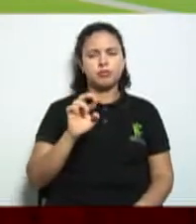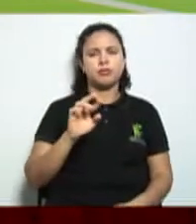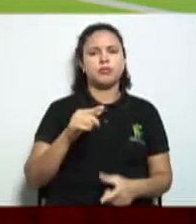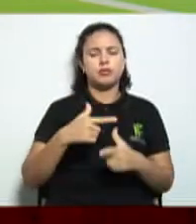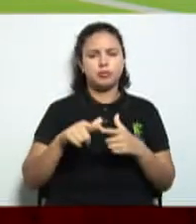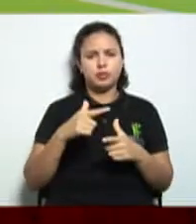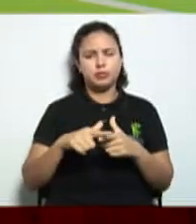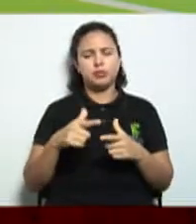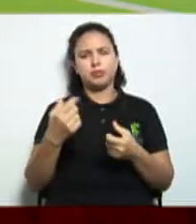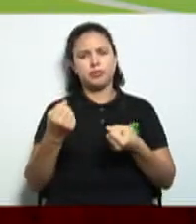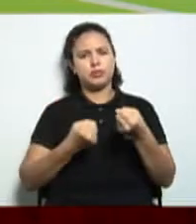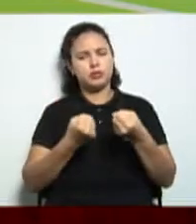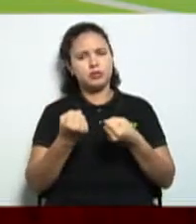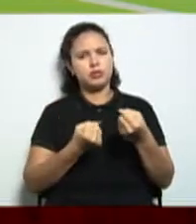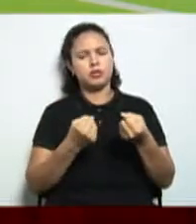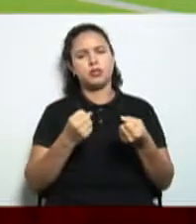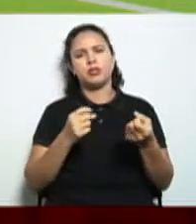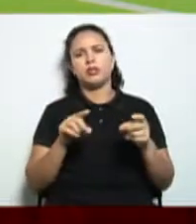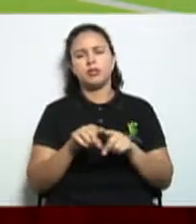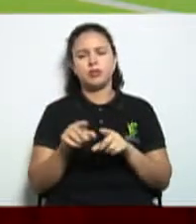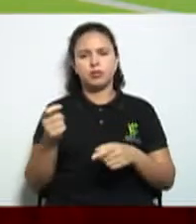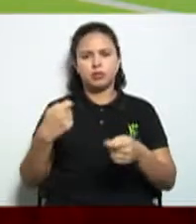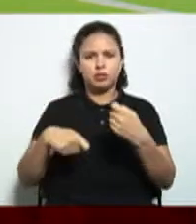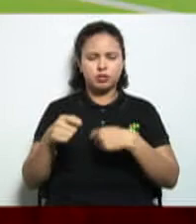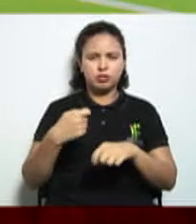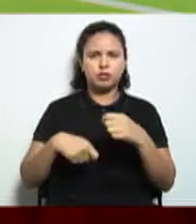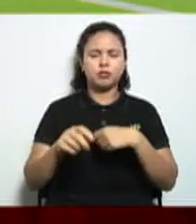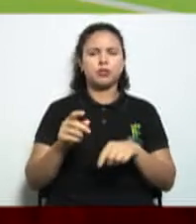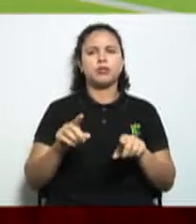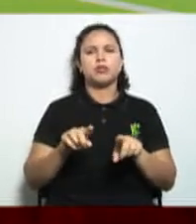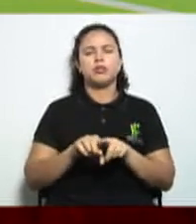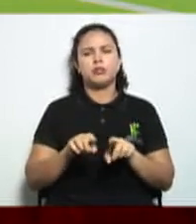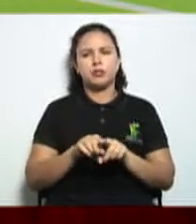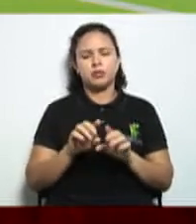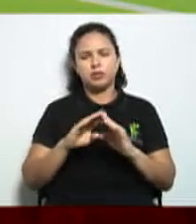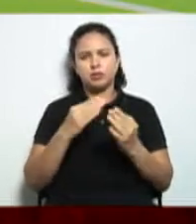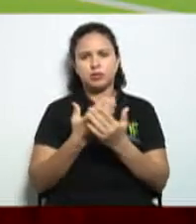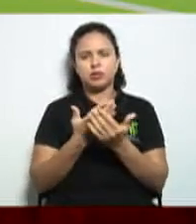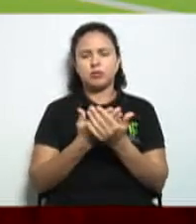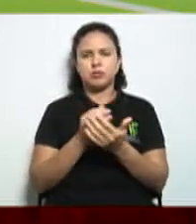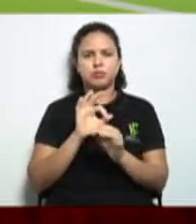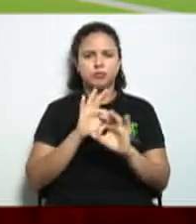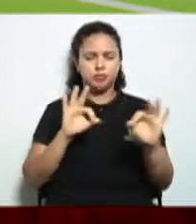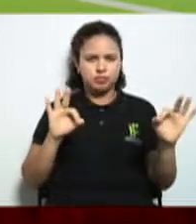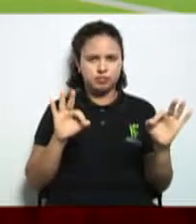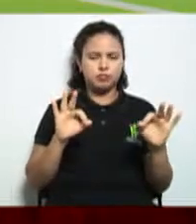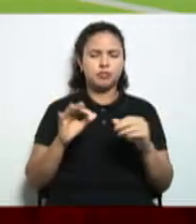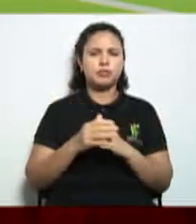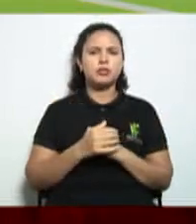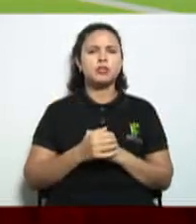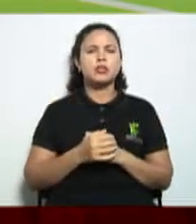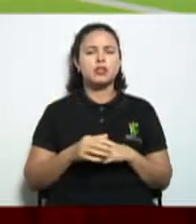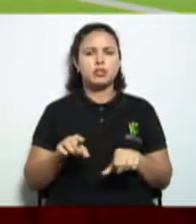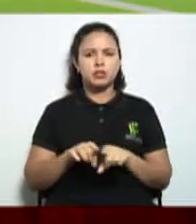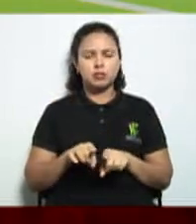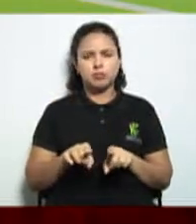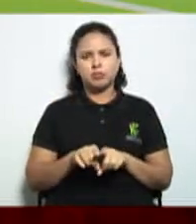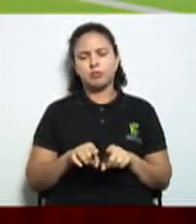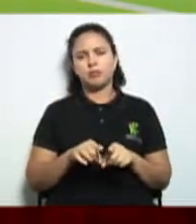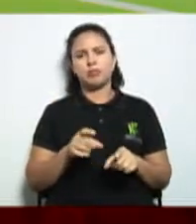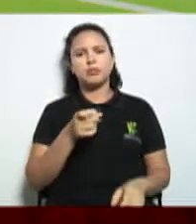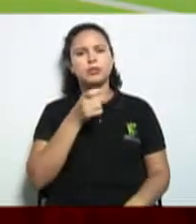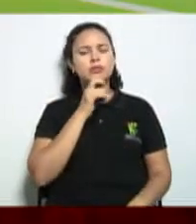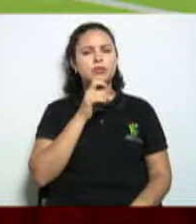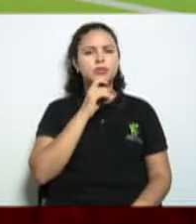transporte, sobre os computadores. A escola ideal. A escola ideal, a escola real, sobre os ar-condicionados, né?